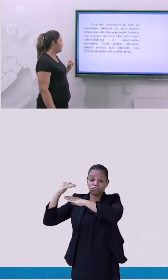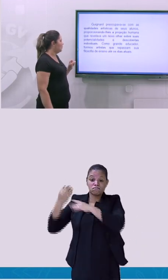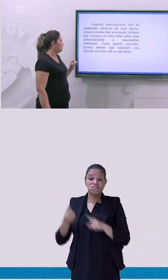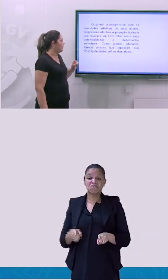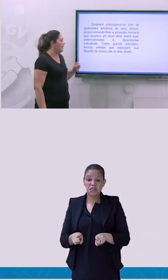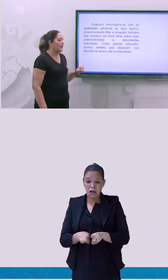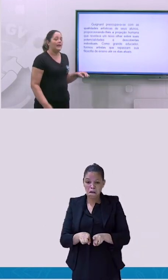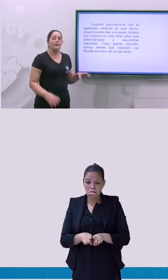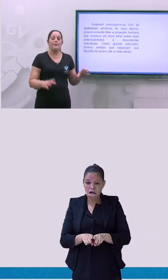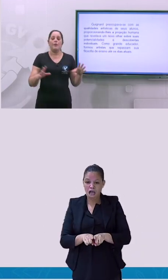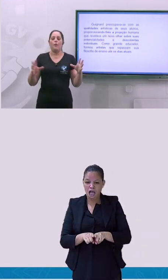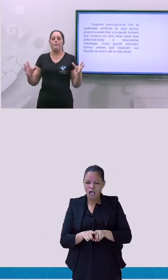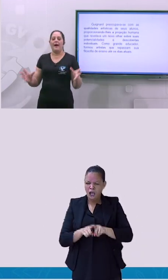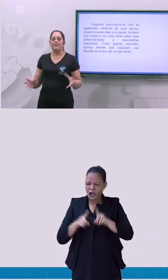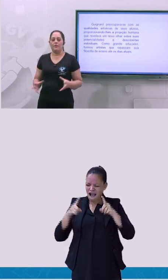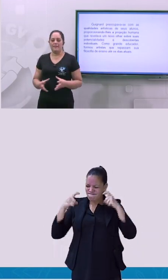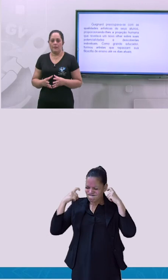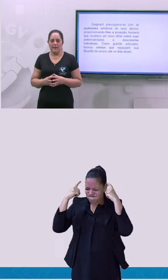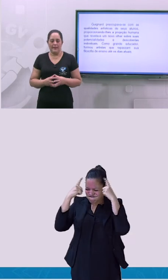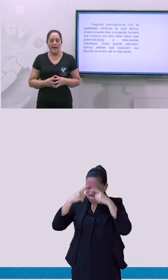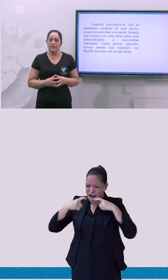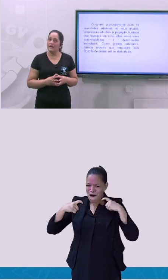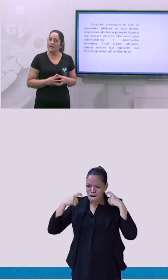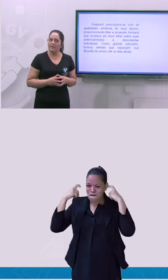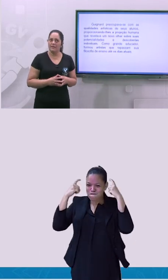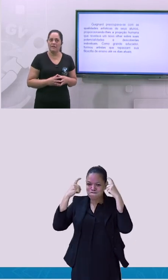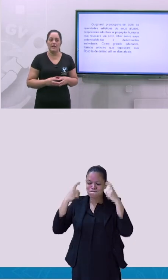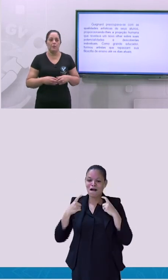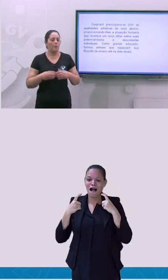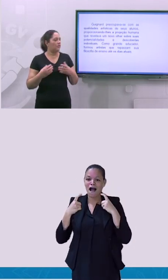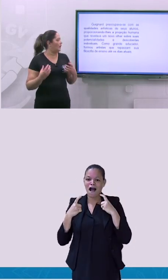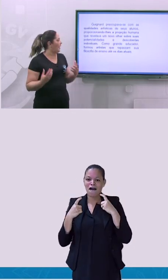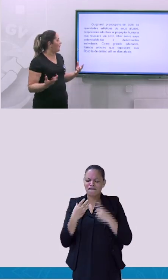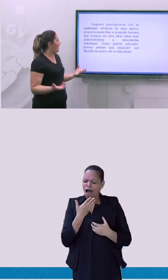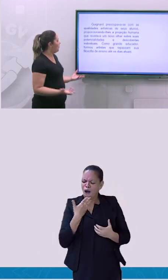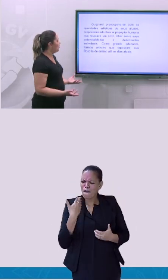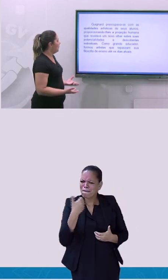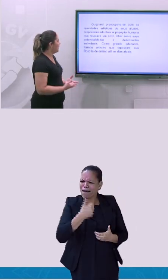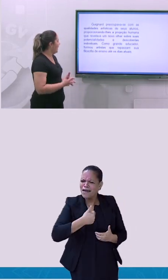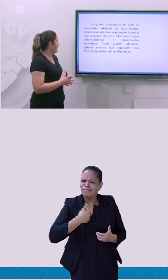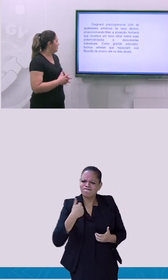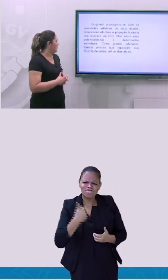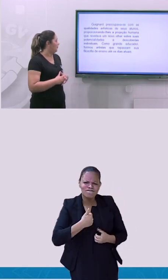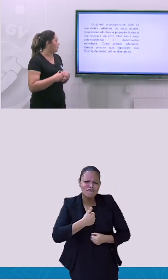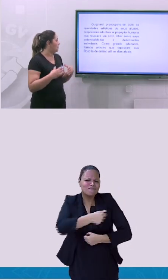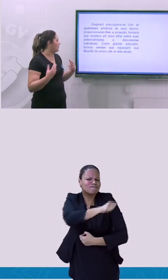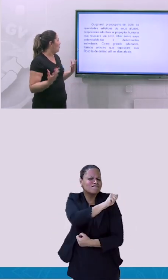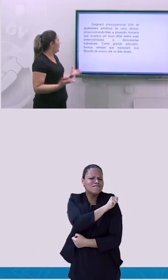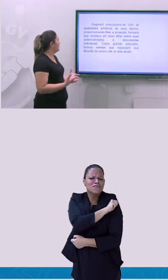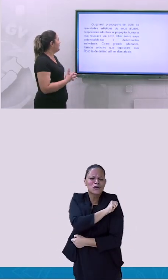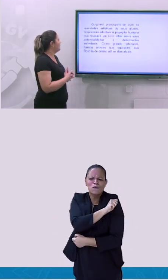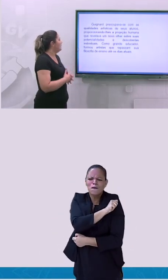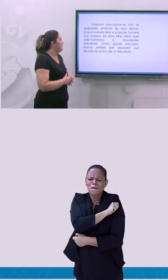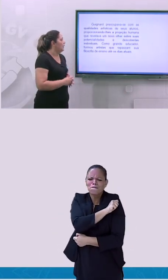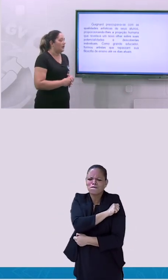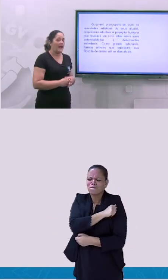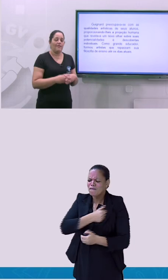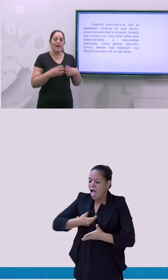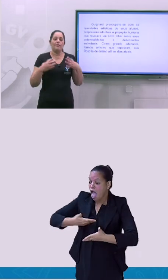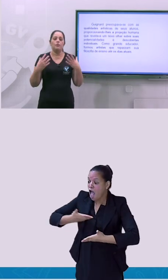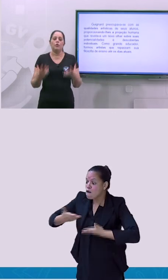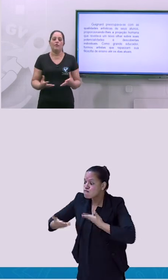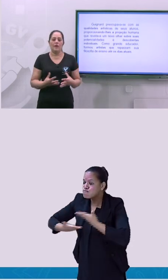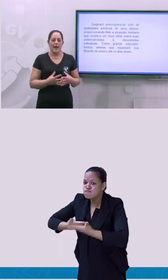seus alunos. Então ele preocupava com essa qualidade, o que ele fazia? Ele proporcionava aulas de qualidade, a projeção humana,